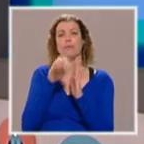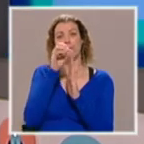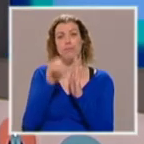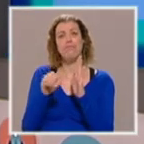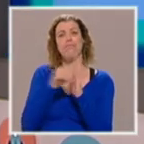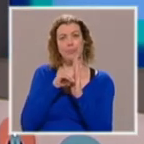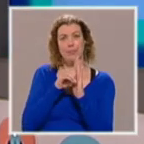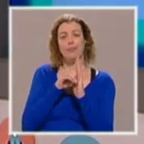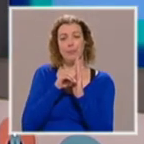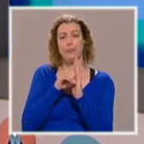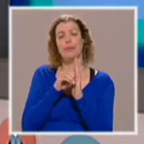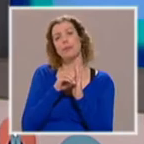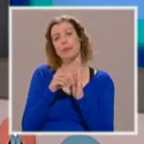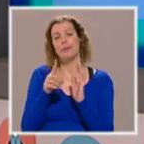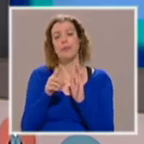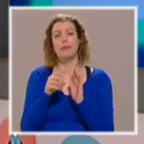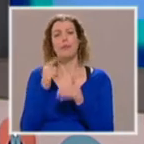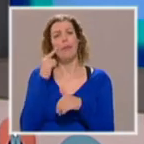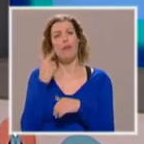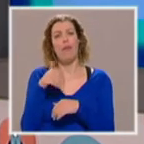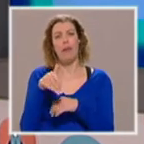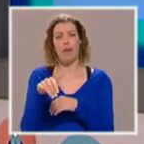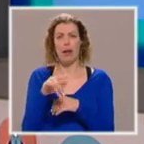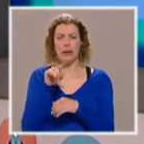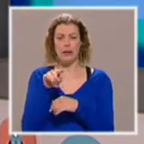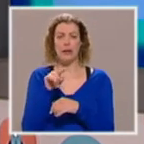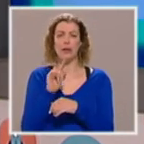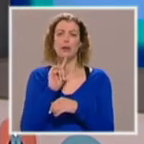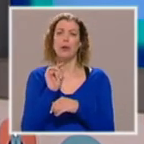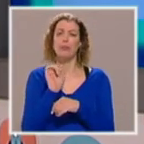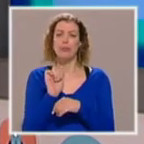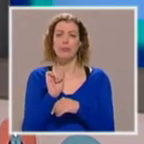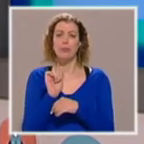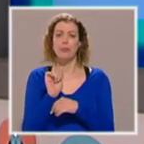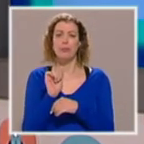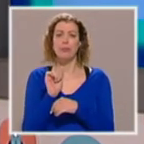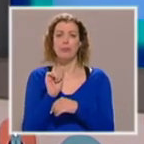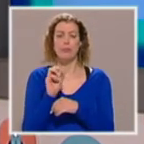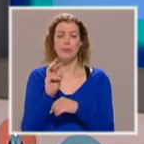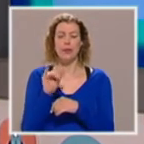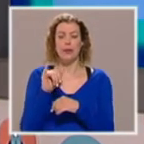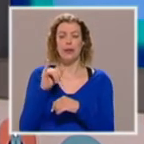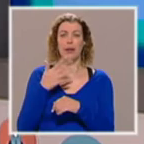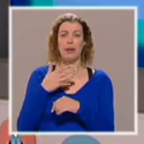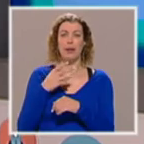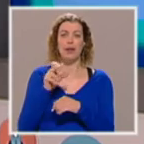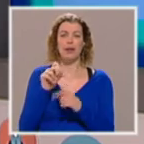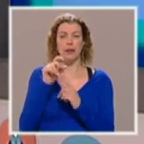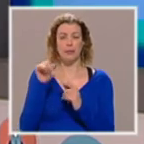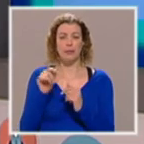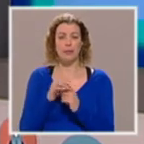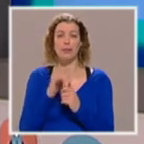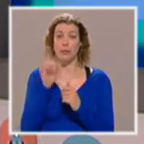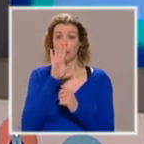embrião, através de um processo que vamos ver mais à frente, que se denomina de nidação. Se observarem aqui